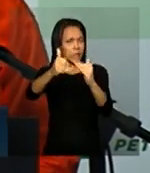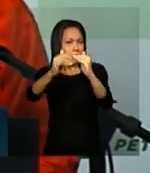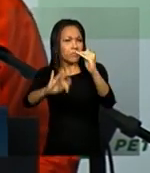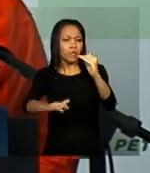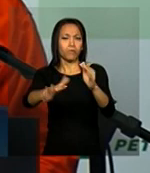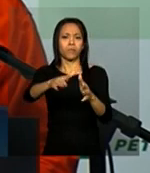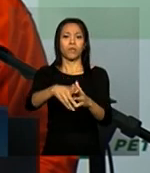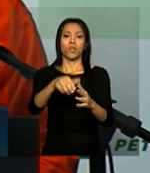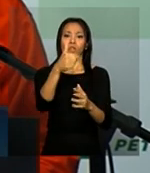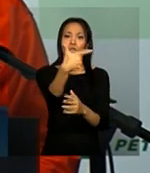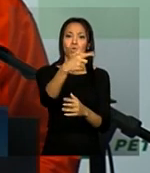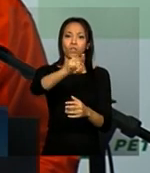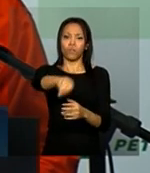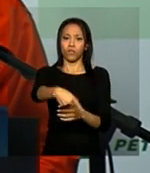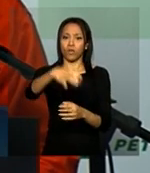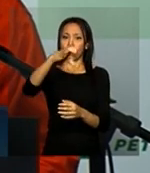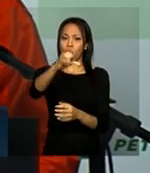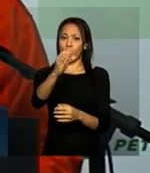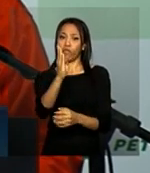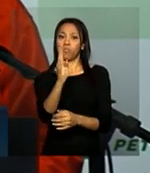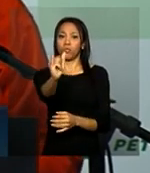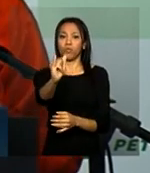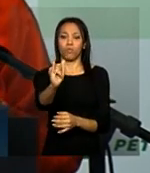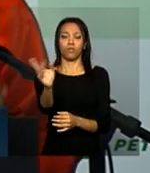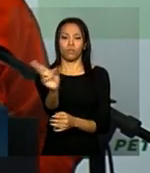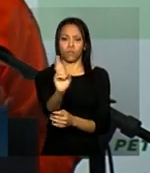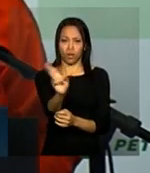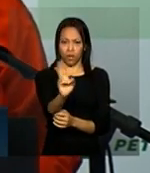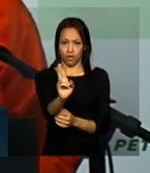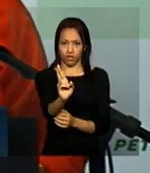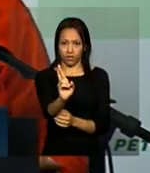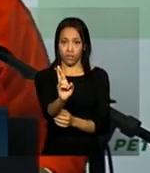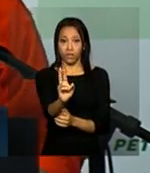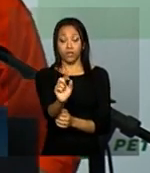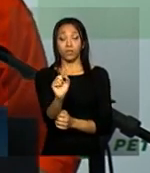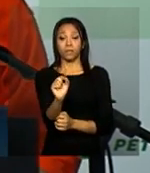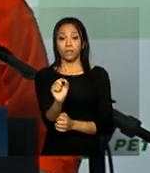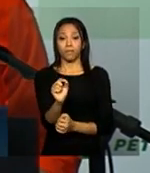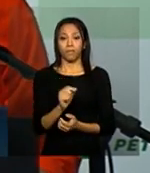de 2,9 bilhões de reais, sendo que